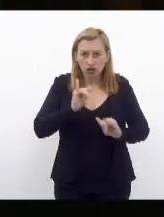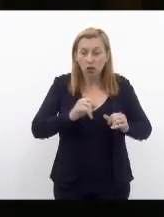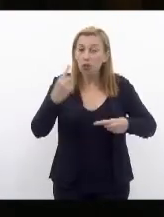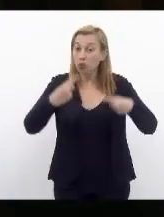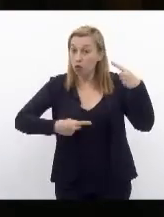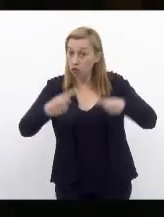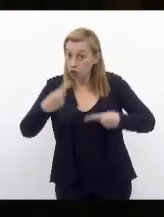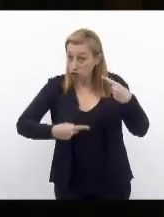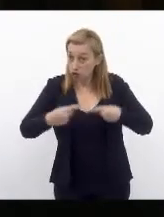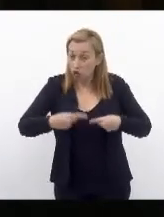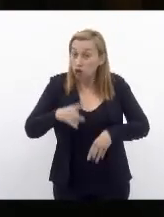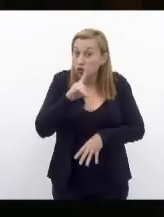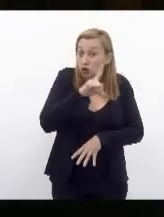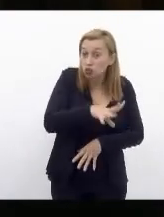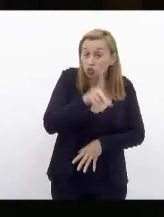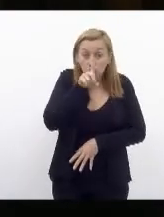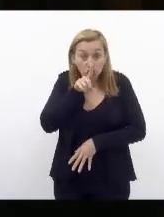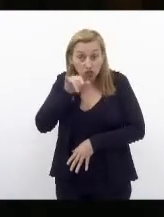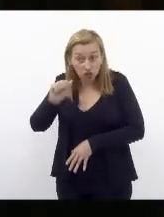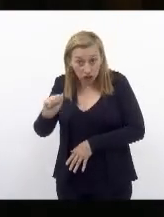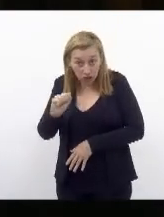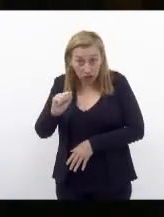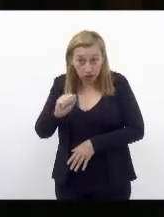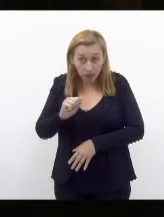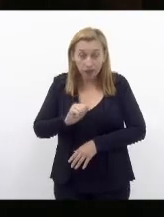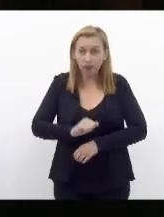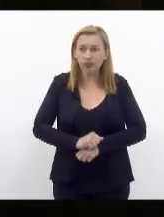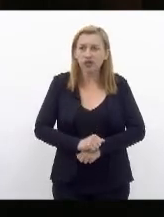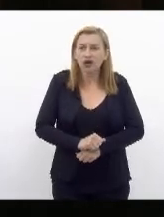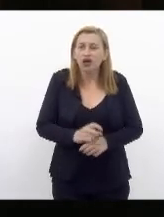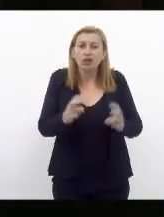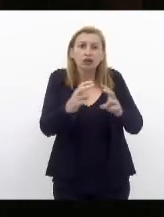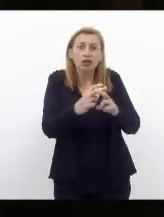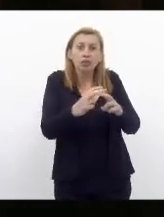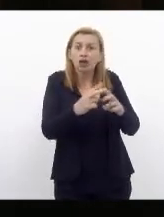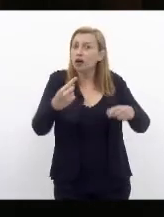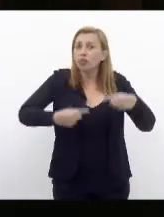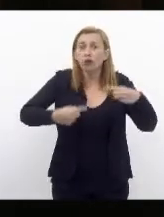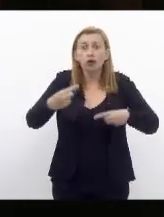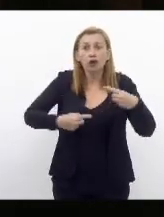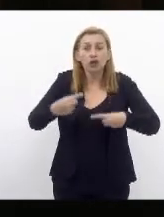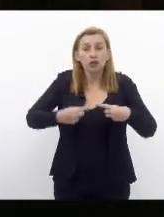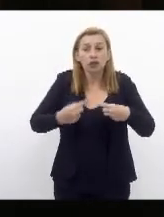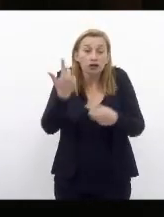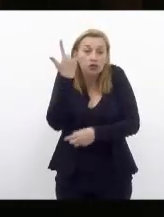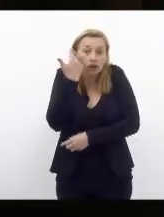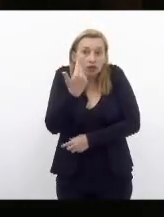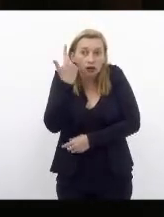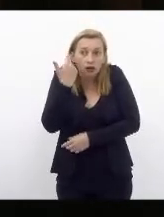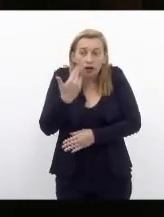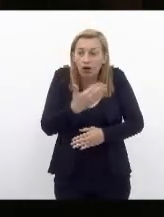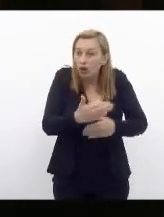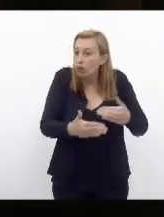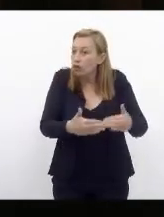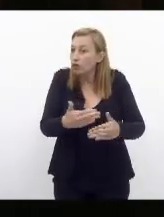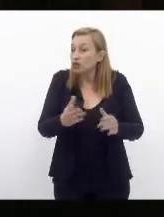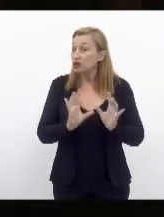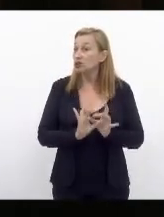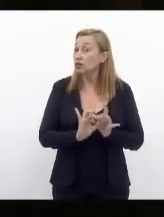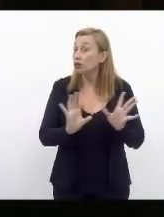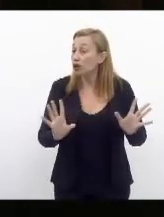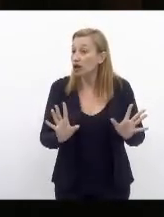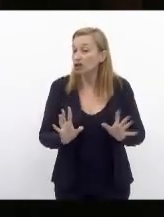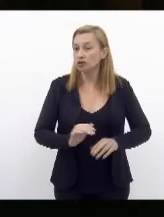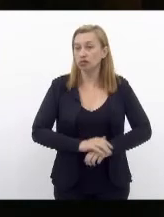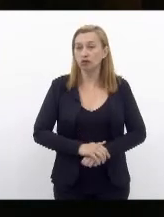fluminense nos últimos dias, que foi da briga política, natural ao processo democrático,